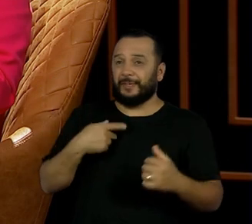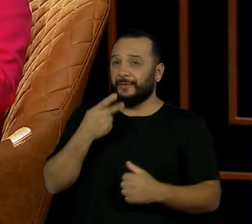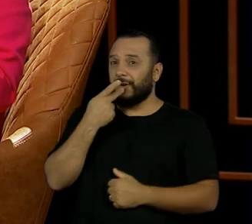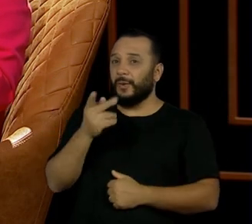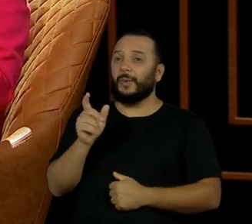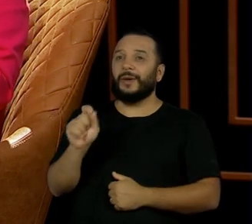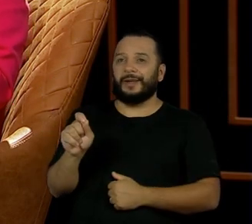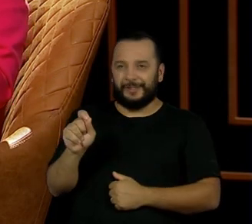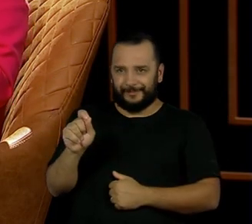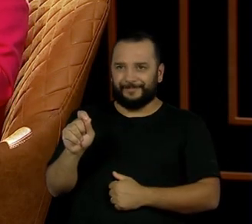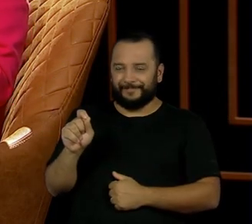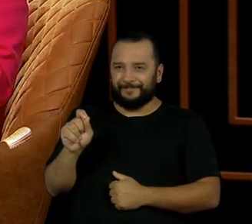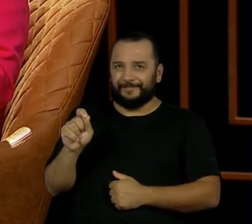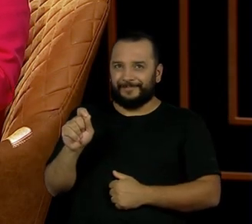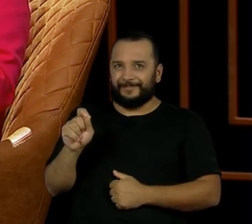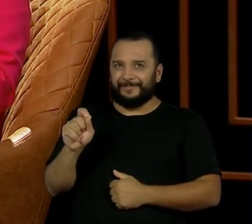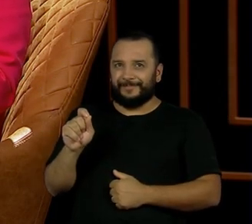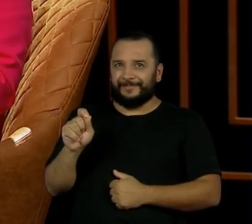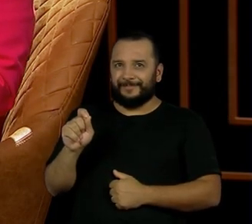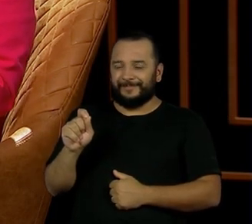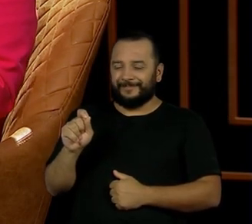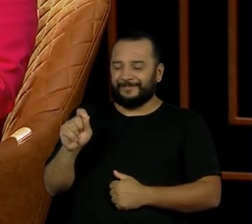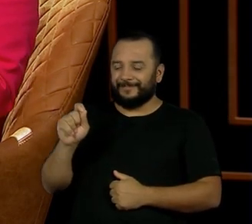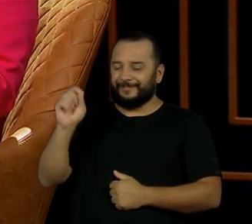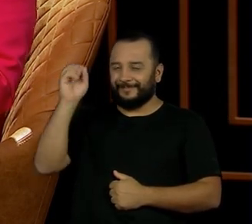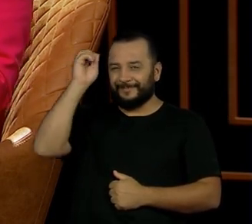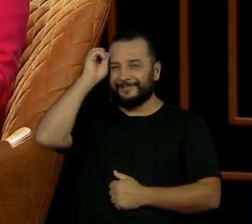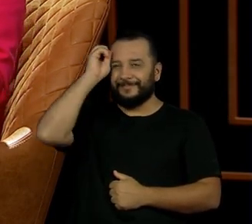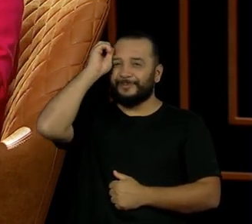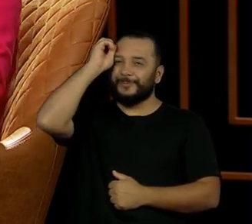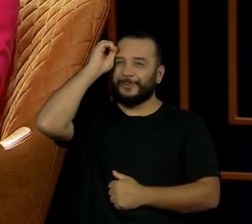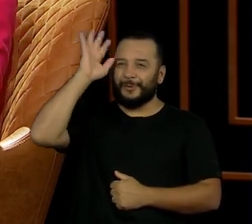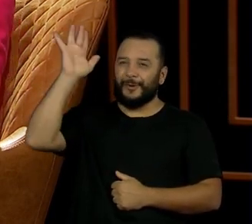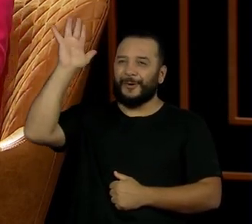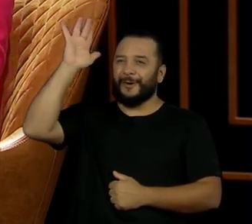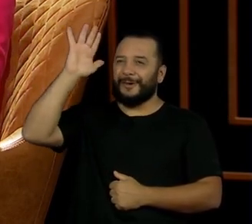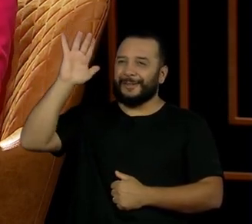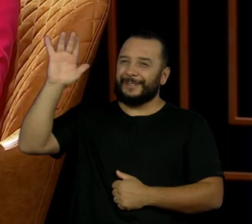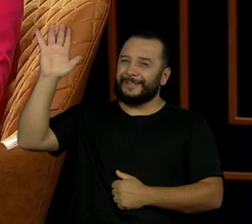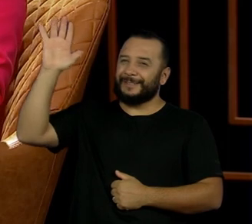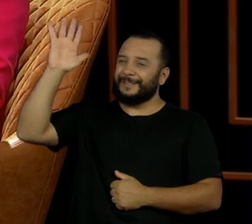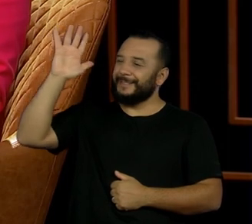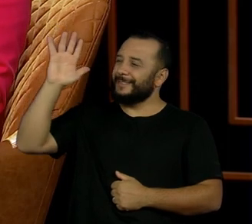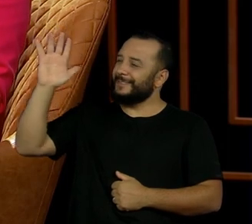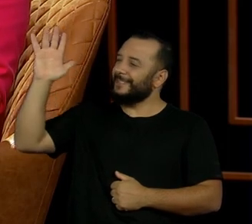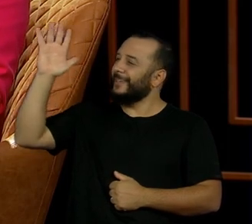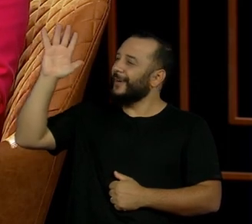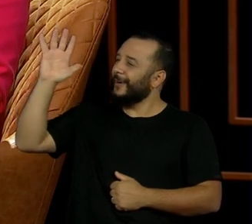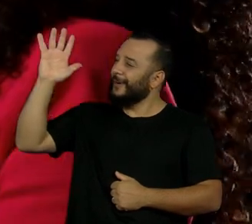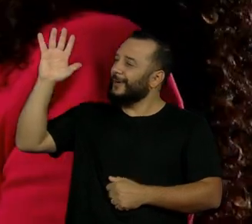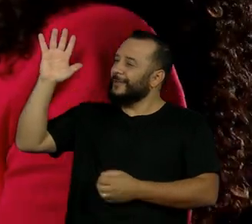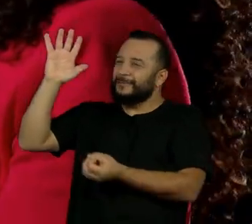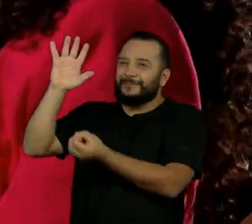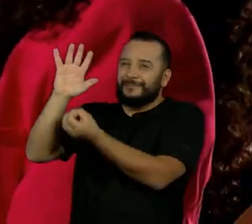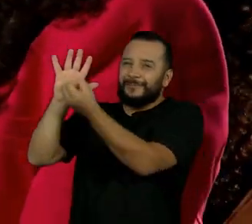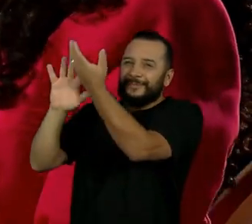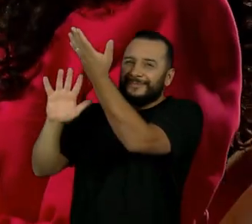seguinte sonho um sonho bem real